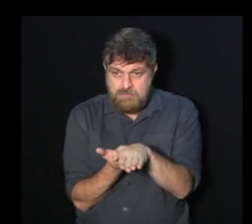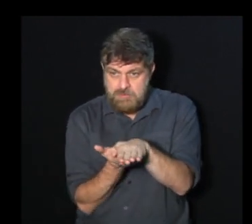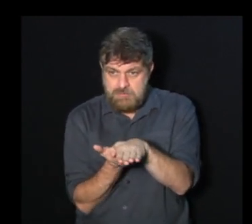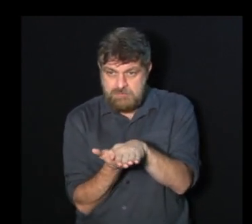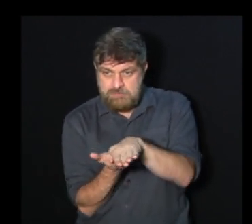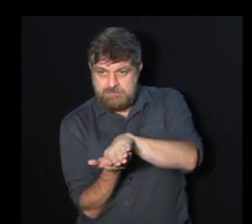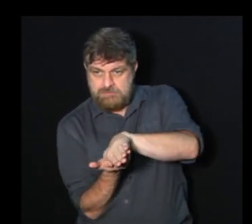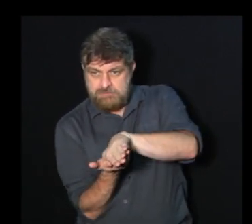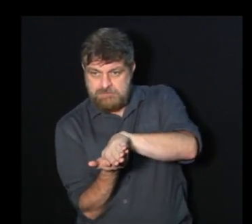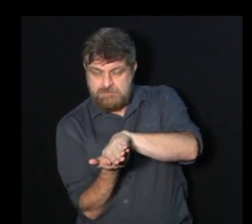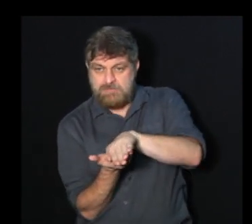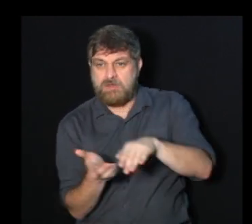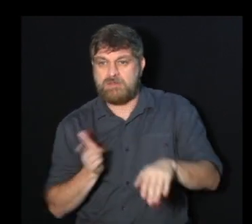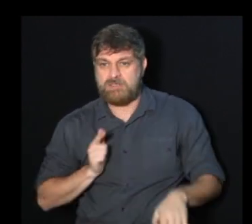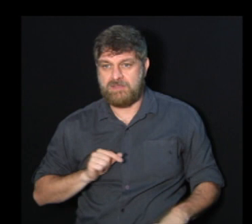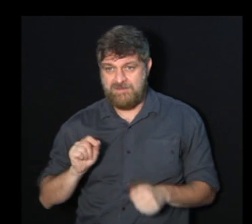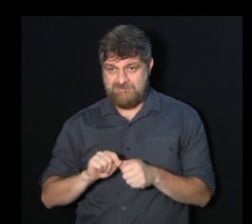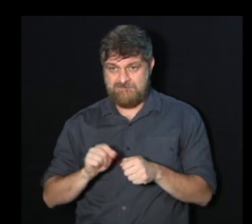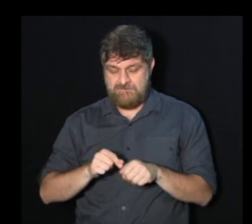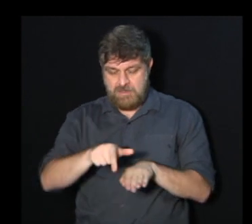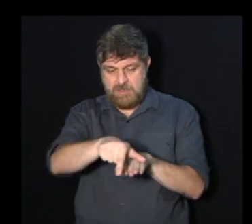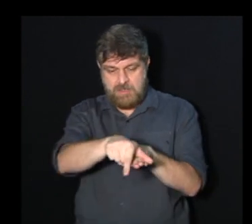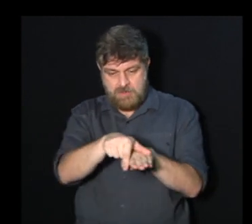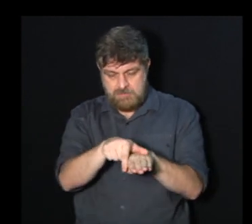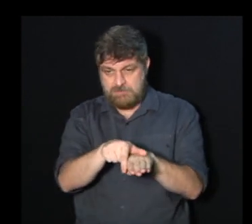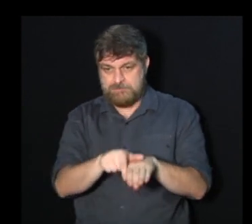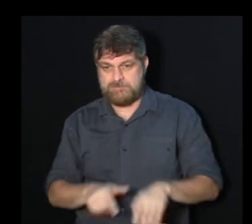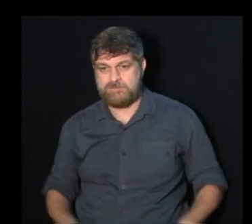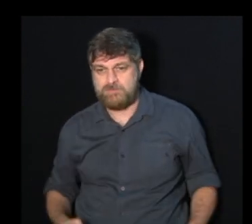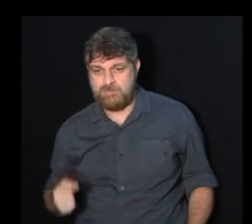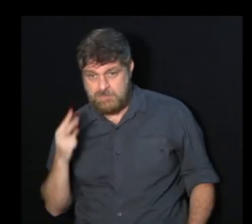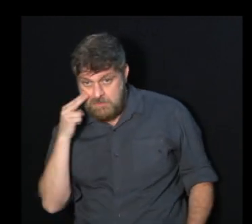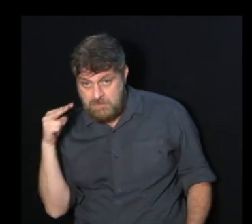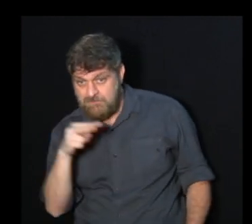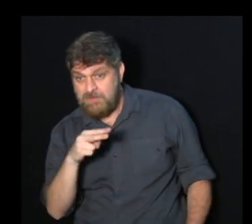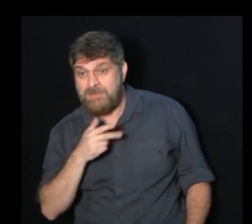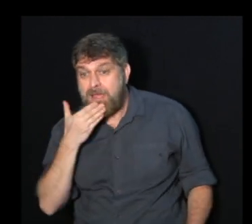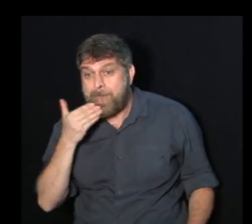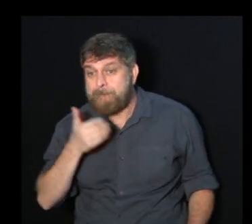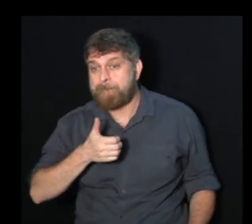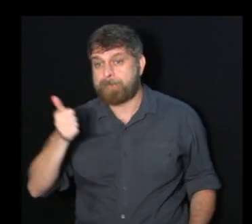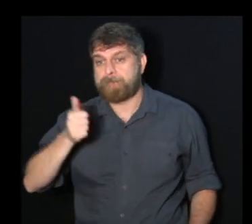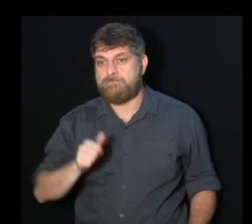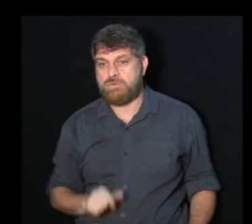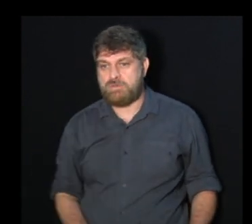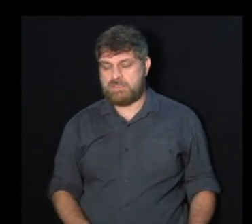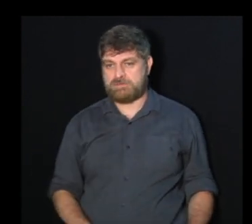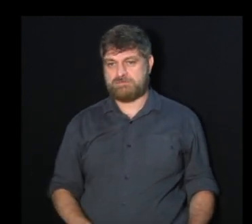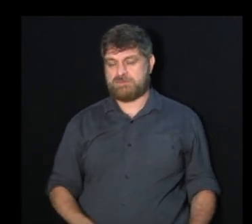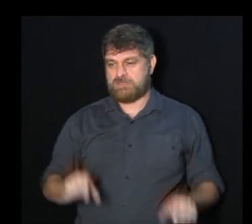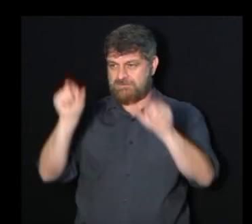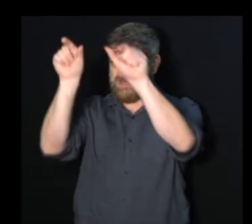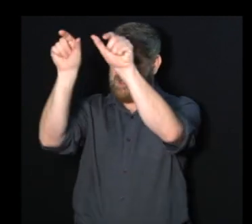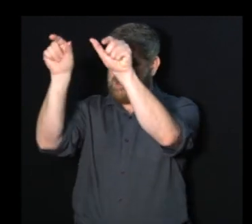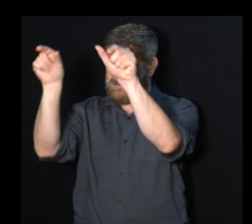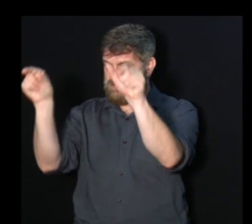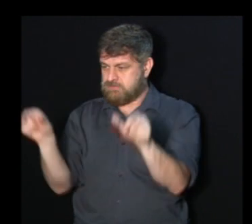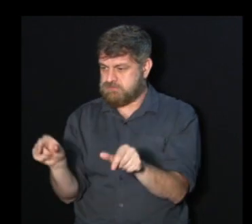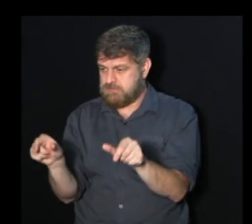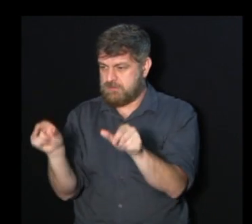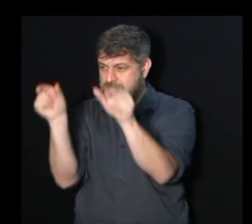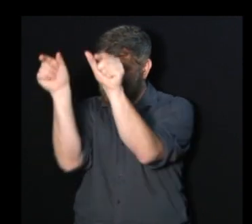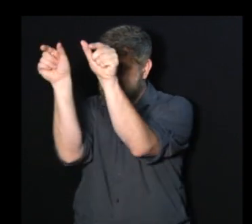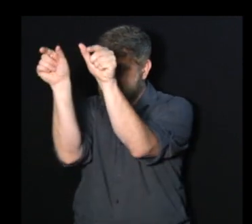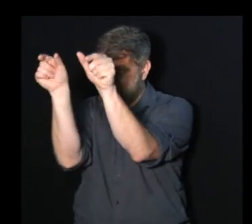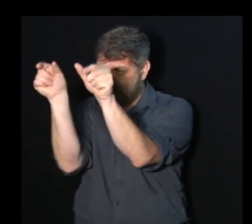vai lá, faz uma cunha na região do joelho, ou dentro ou fora, para melhorar o alinhamento. Isso dá uma sobrevida no seu joelho